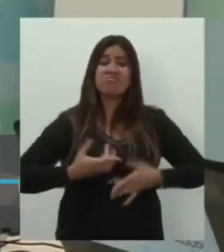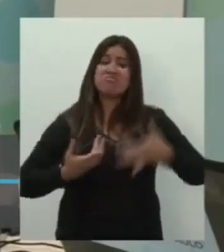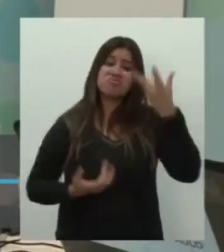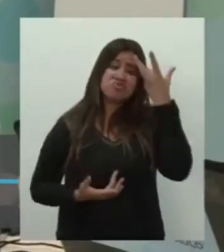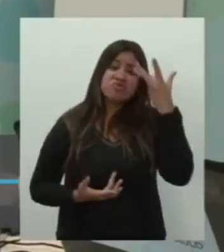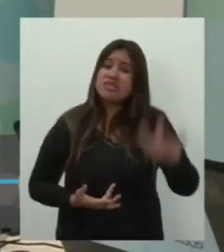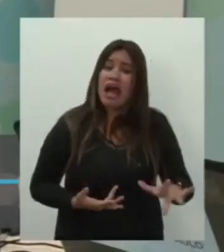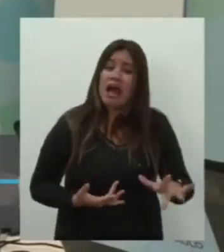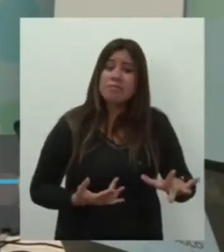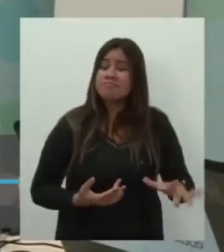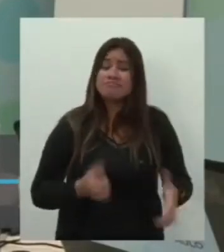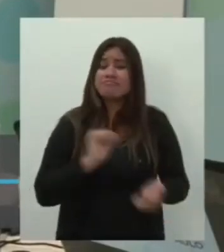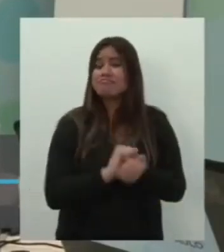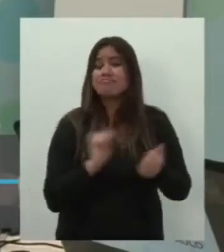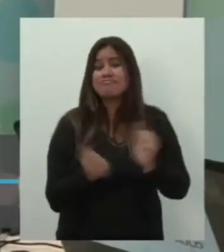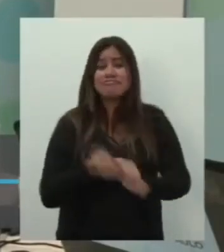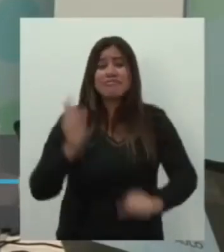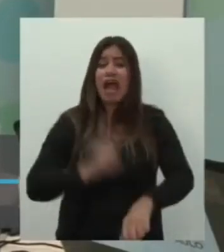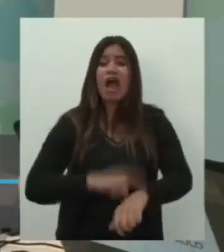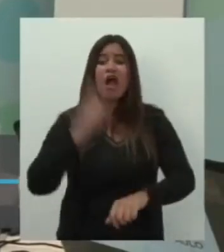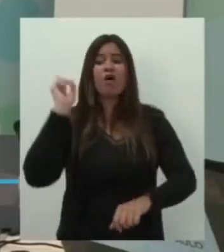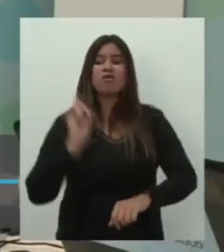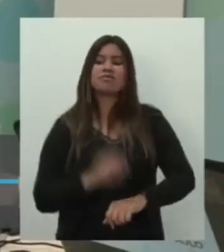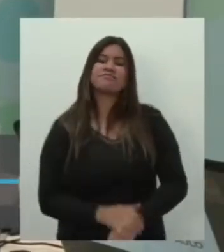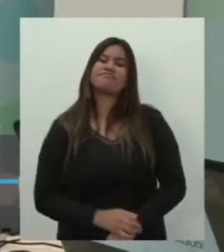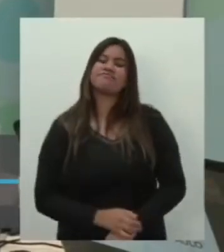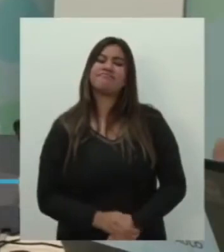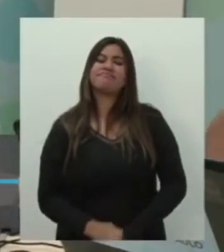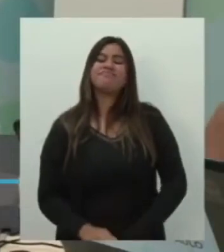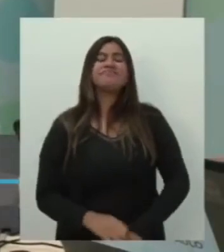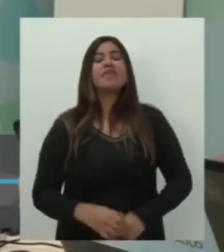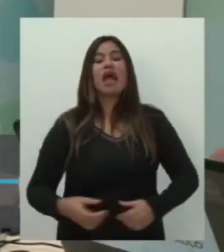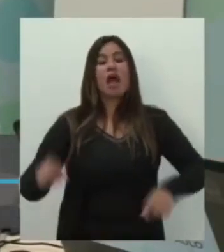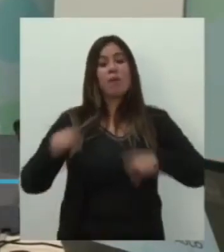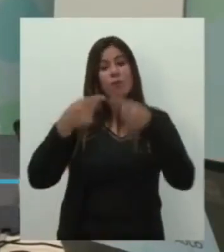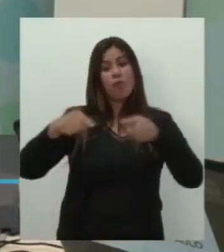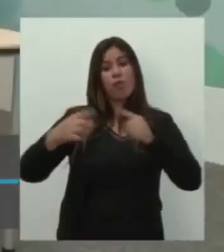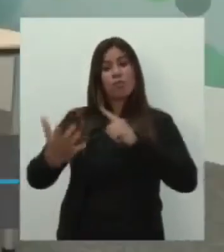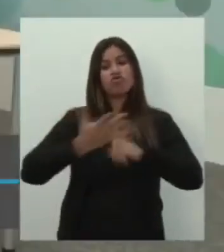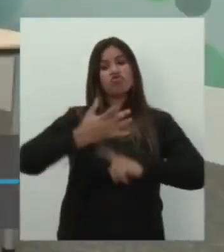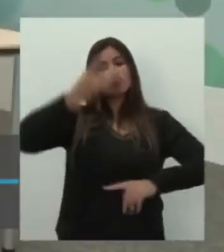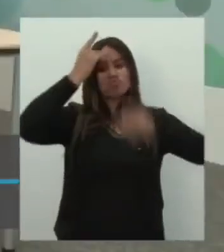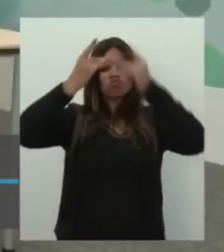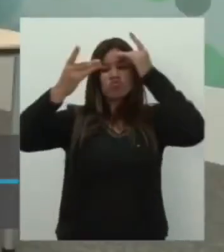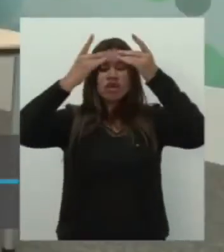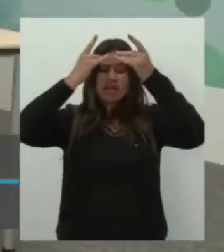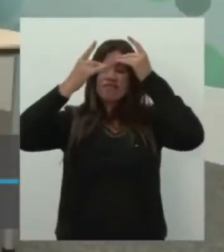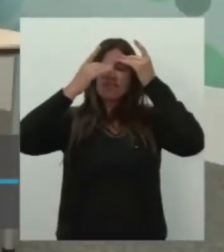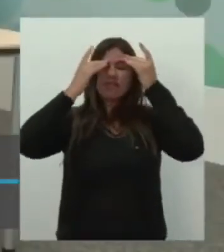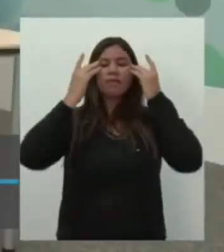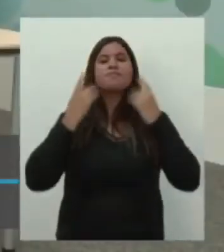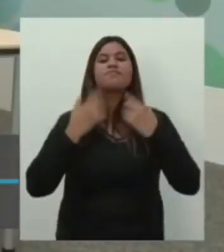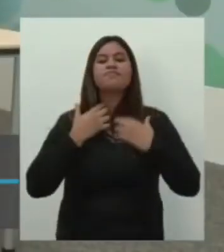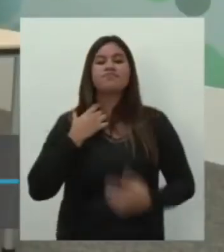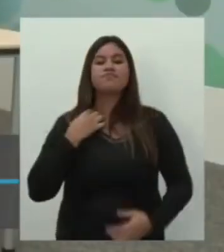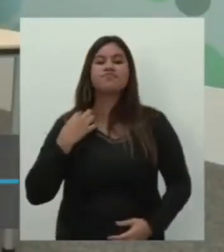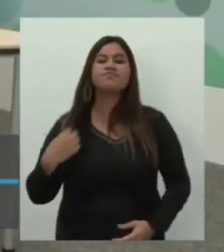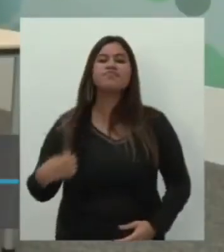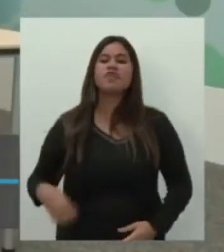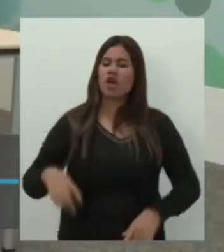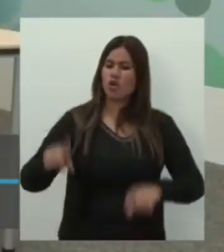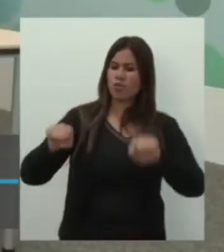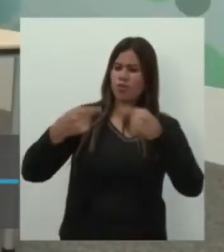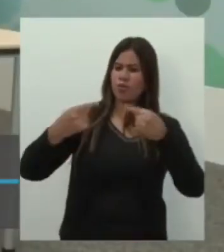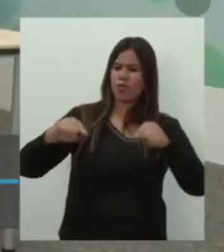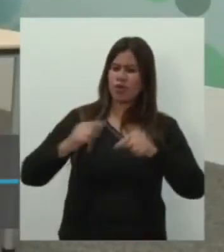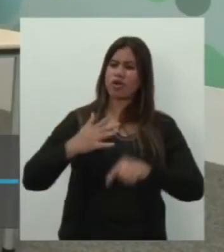fica o que eu disse. Né? A música me ajuda a decorar, o toque da batida da música me faz decorar, entendeu? E que músicas, temas de